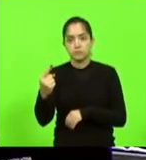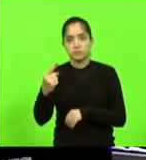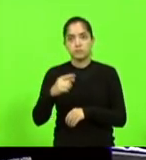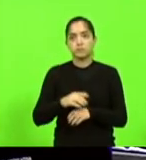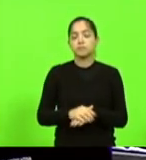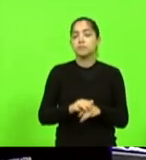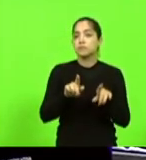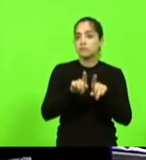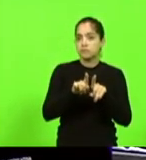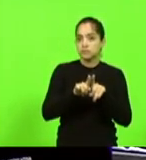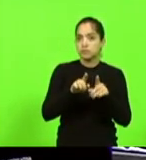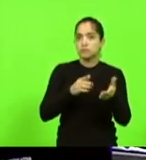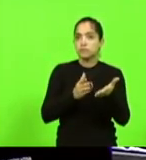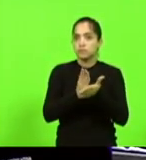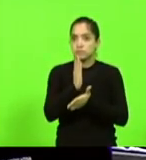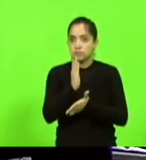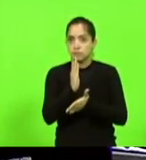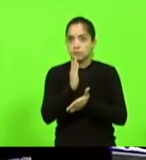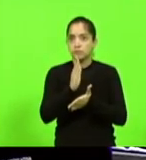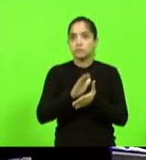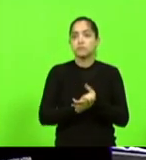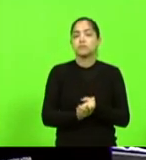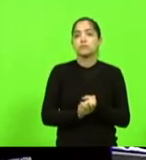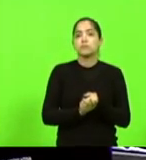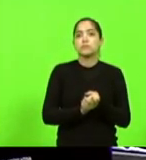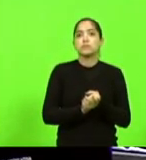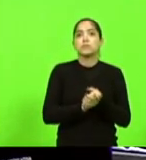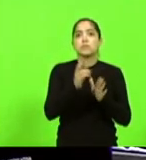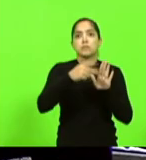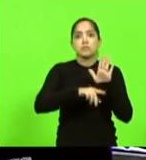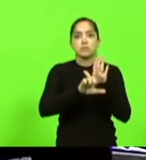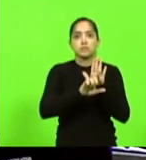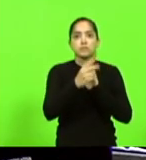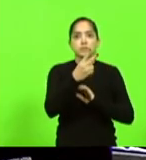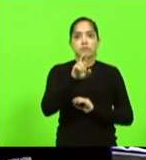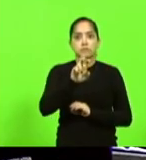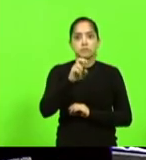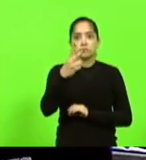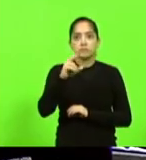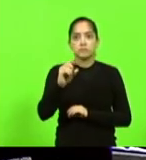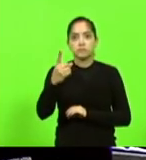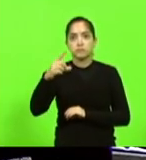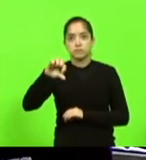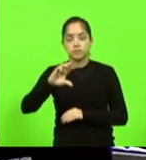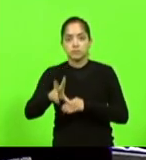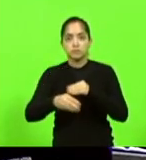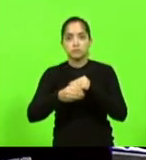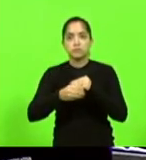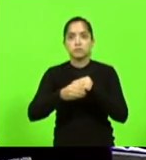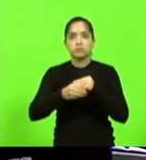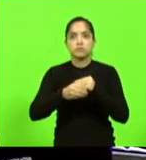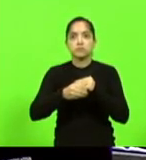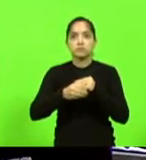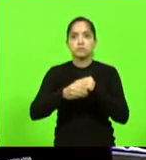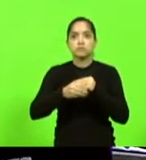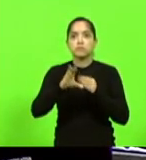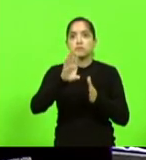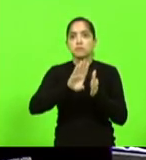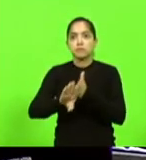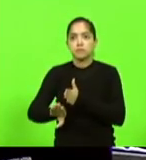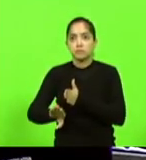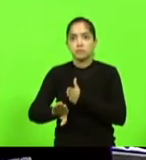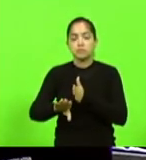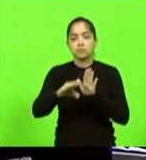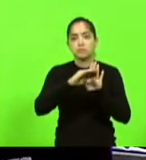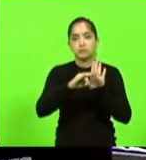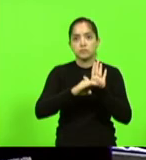como foi aprovada em turno único o projeto de lei 25/2019, com emenda supressiva e retirada de